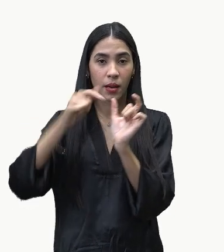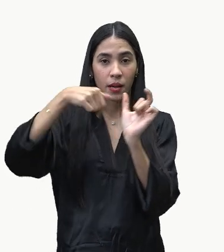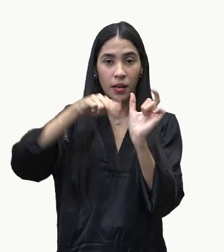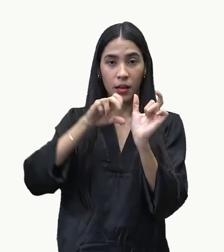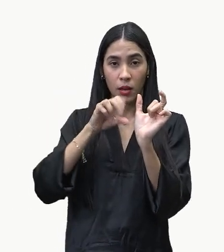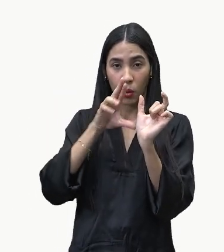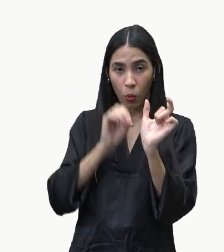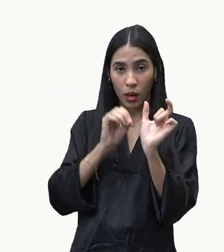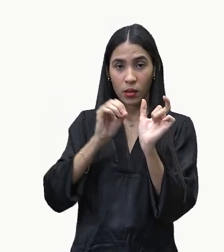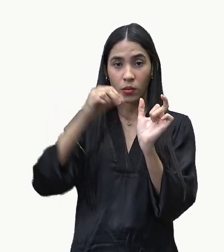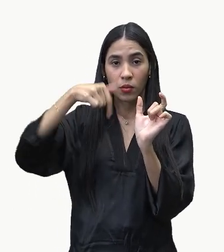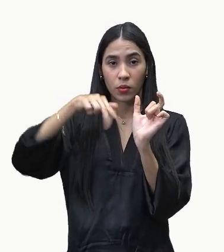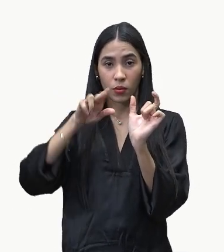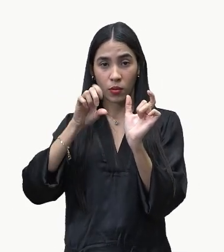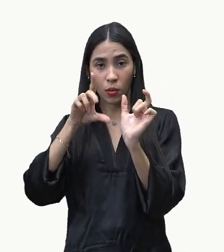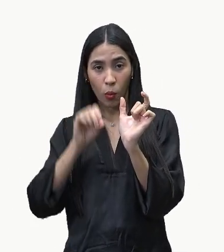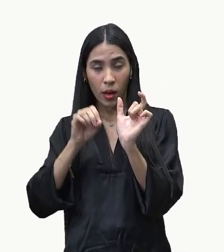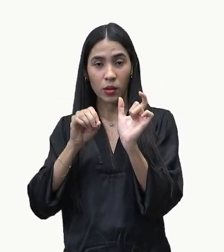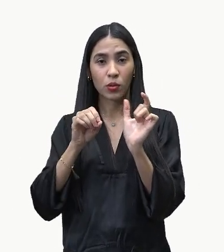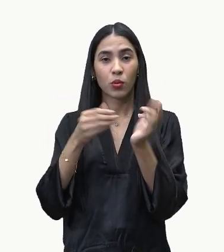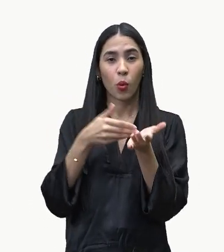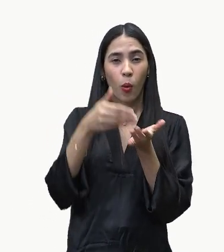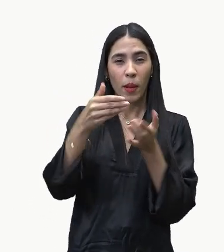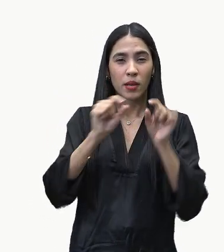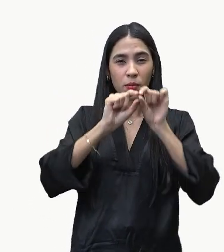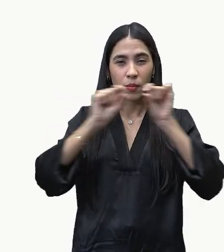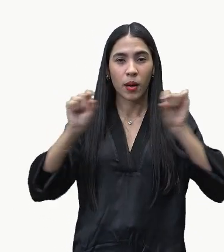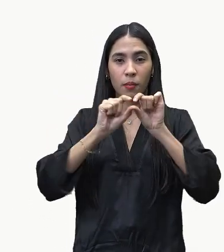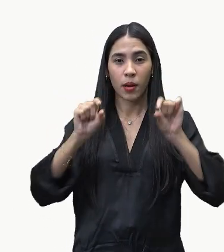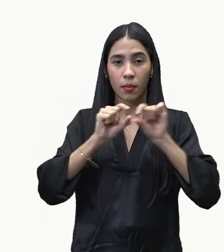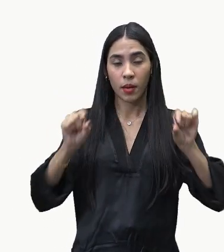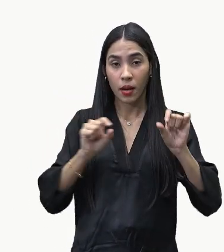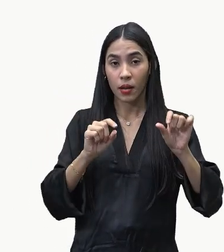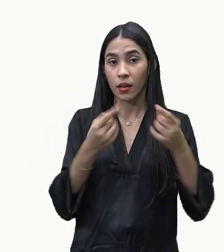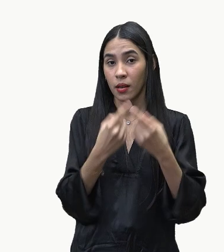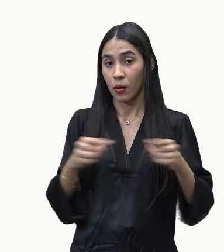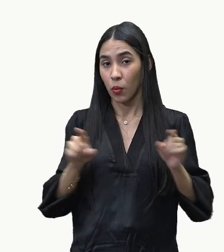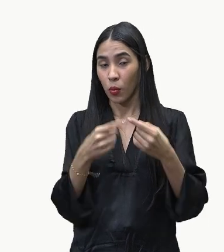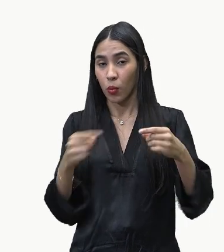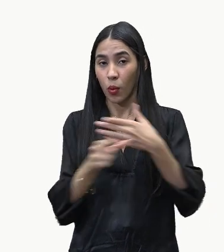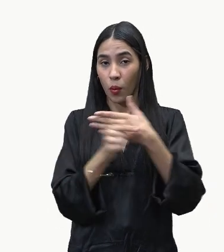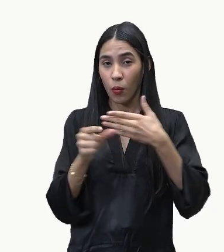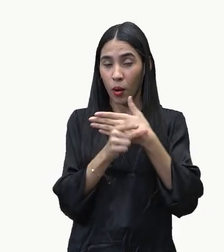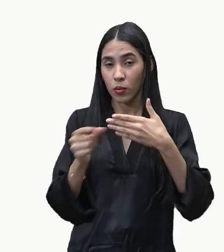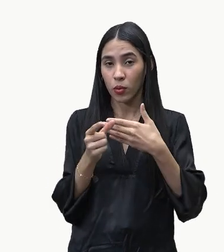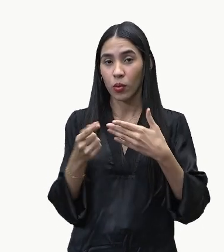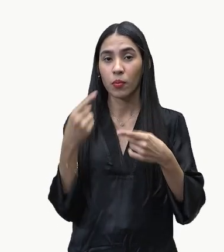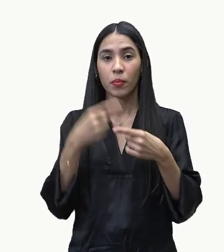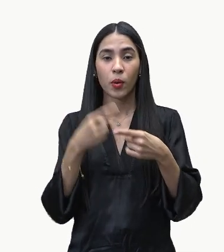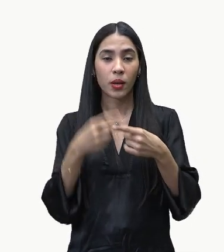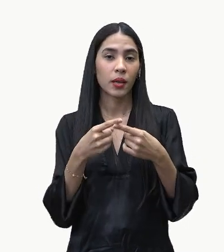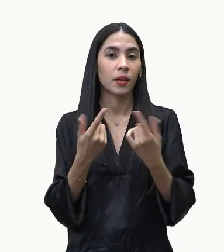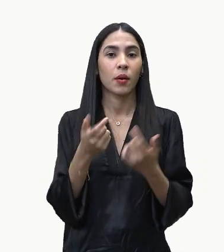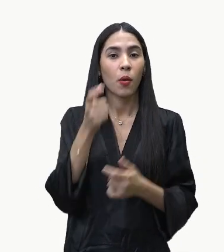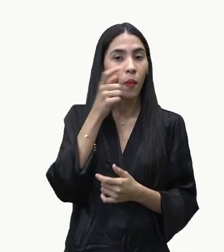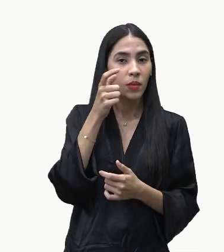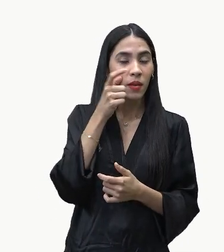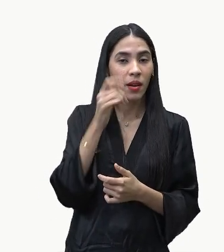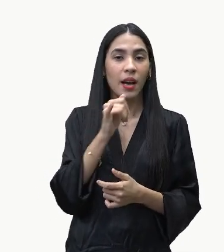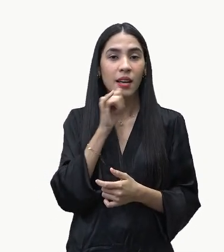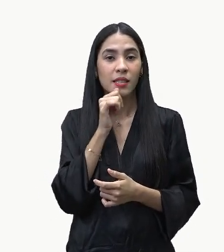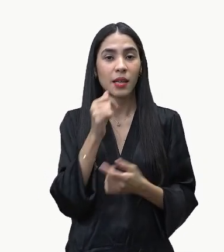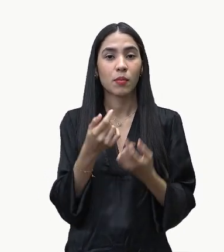Isso aqui é intencional e certamente o escritor dessa canção, o autor desta música, fez isso para observar a questão